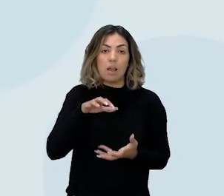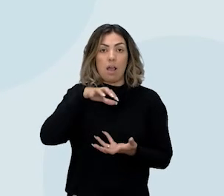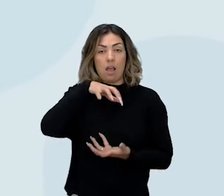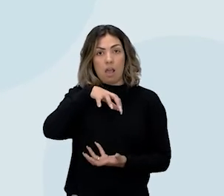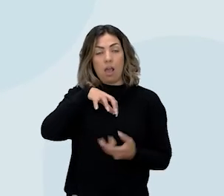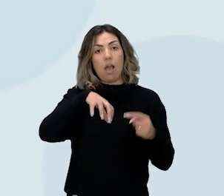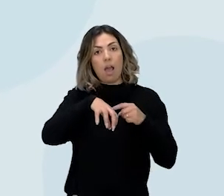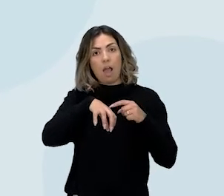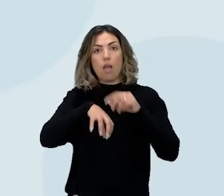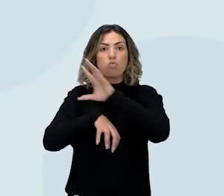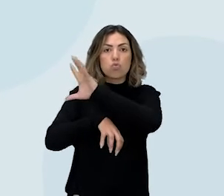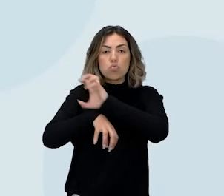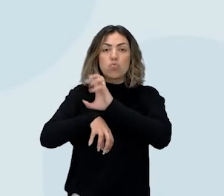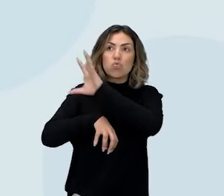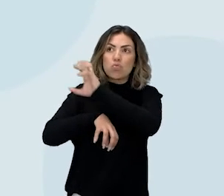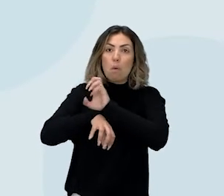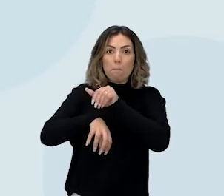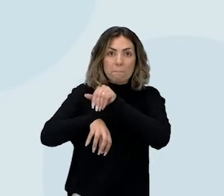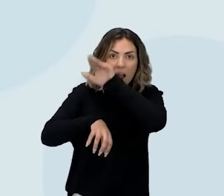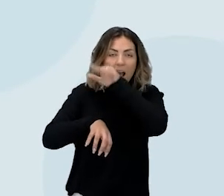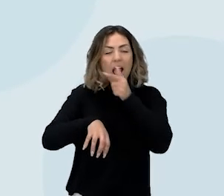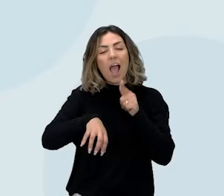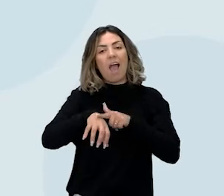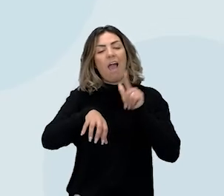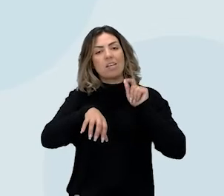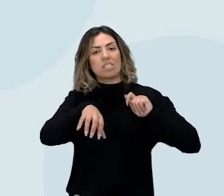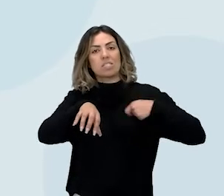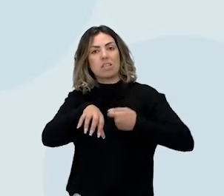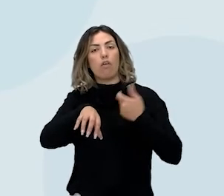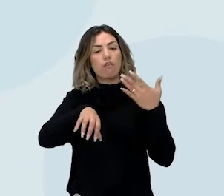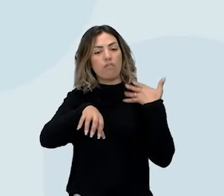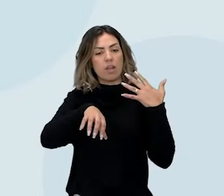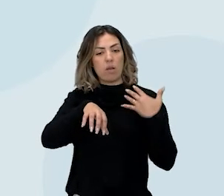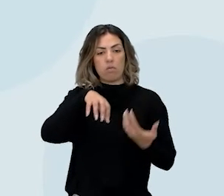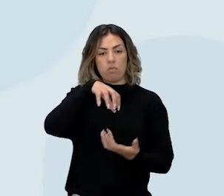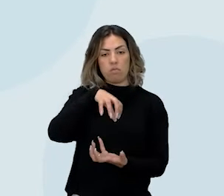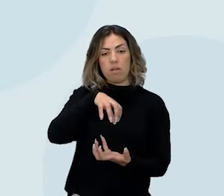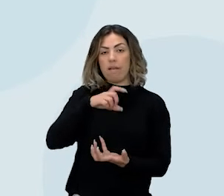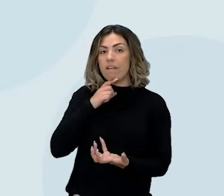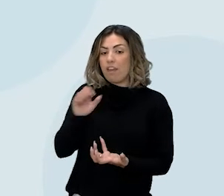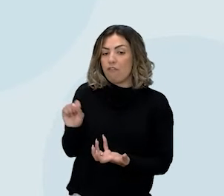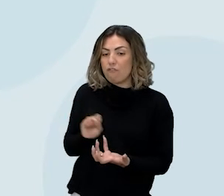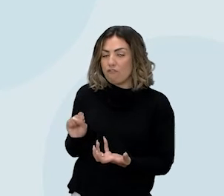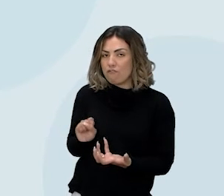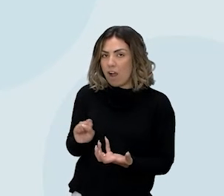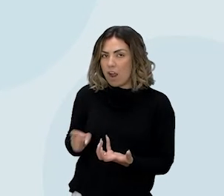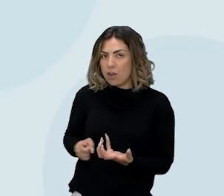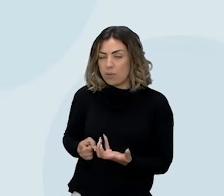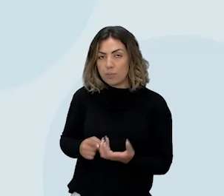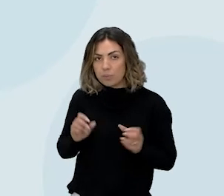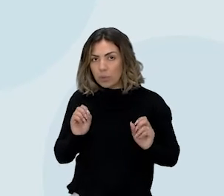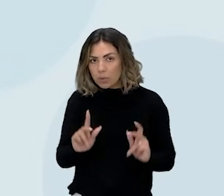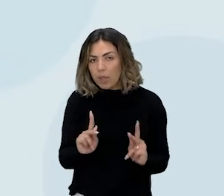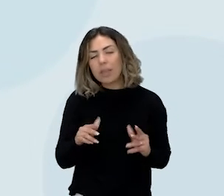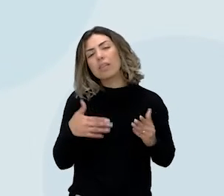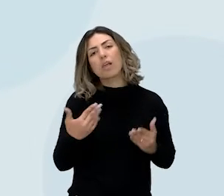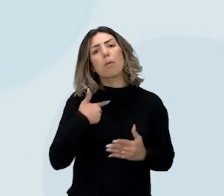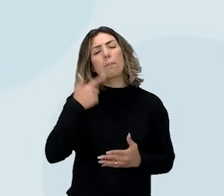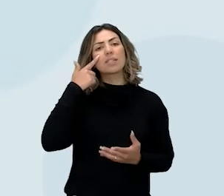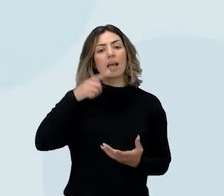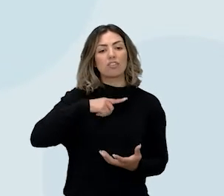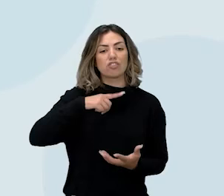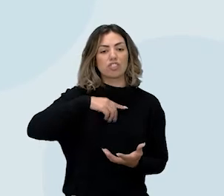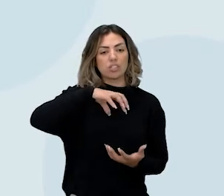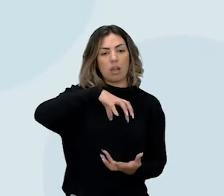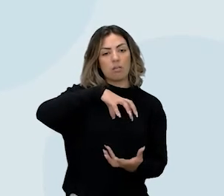cima vai ser verão, né? Aqui é verão, aqui é inverno, tá certo? E se a gente pensar na rotação da